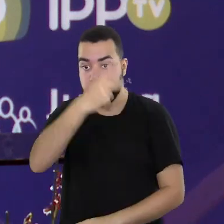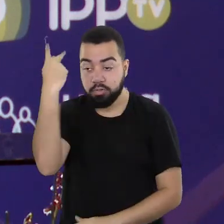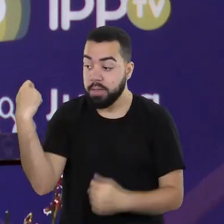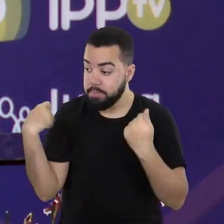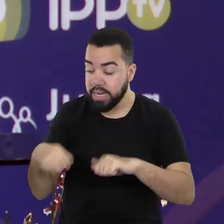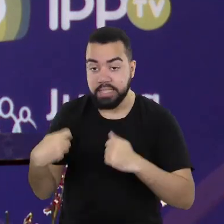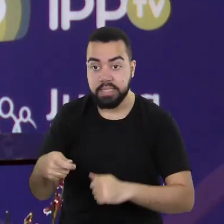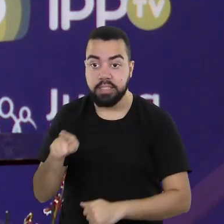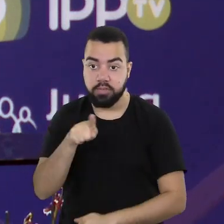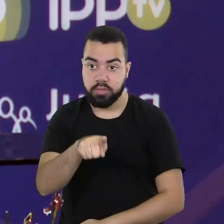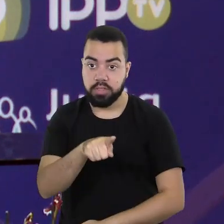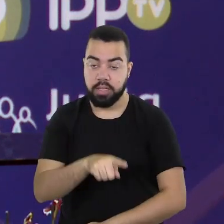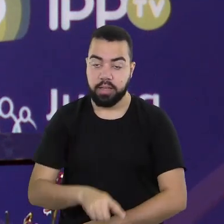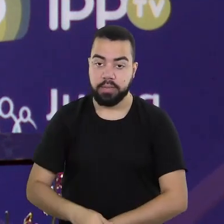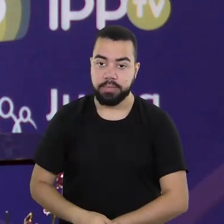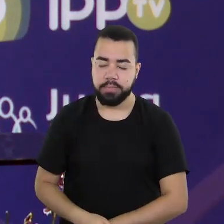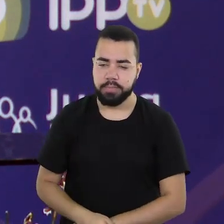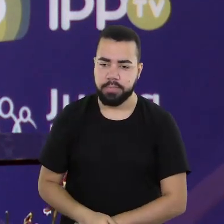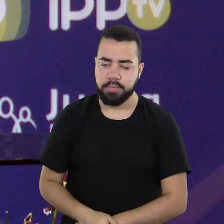de você.